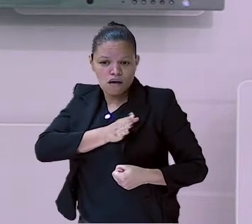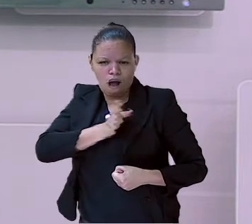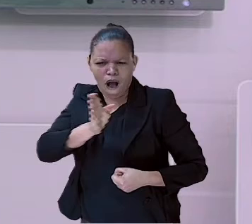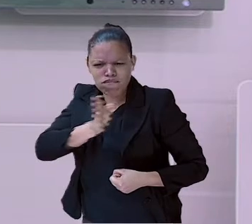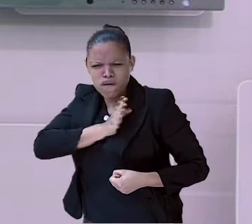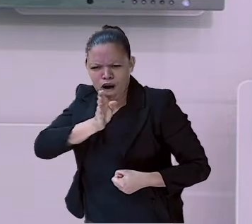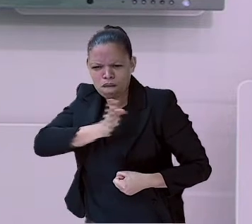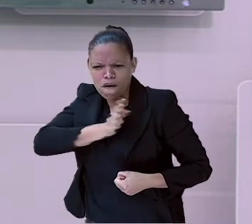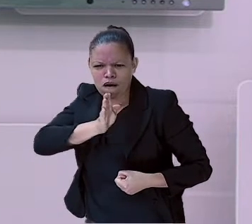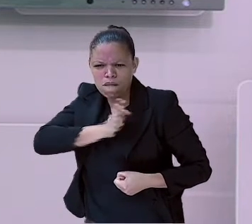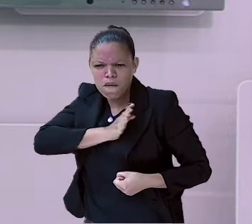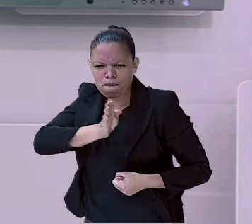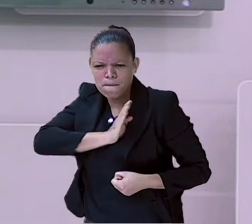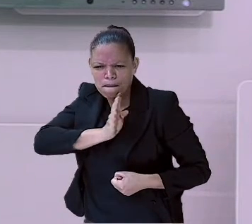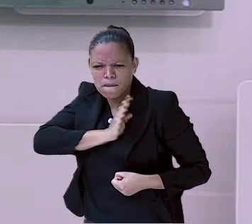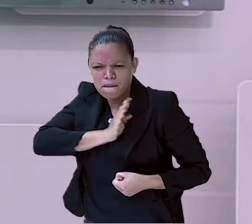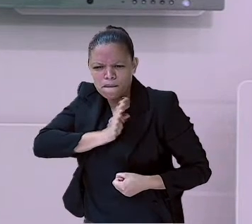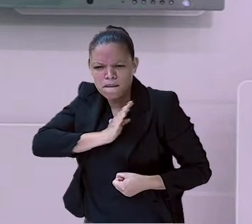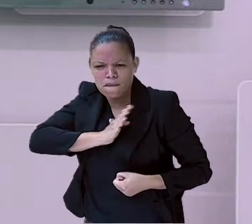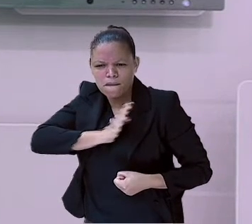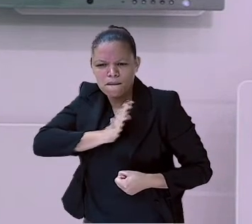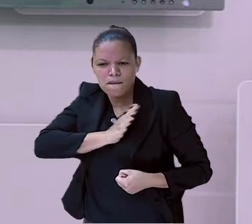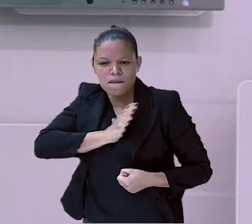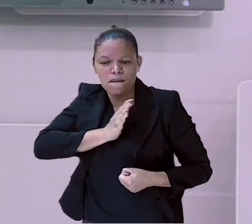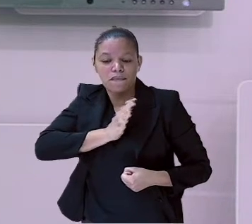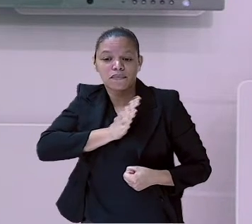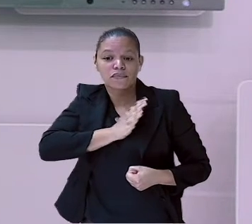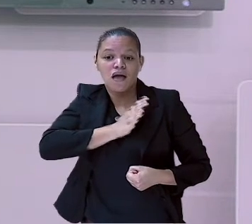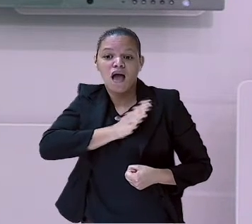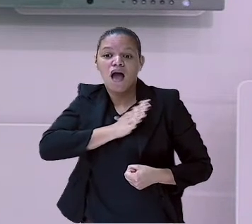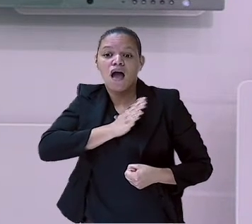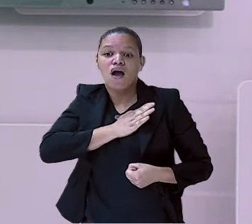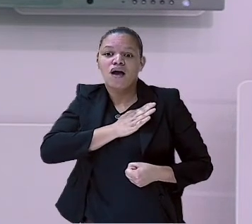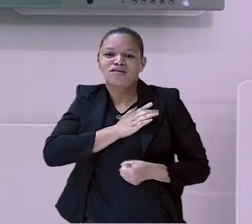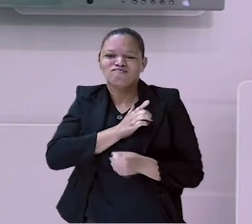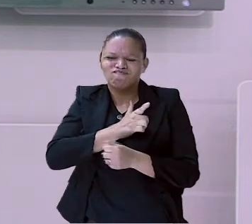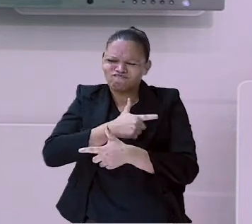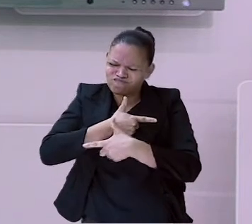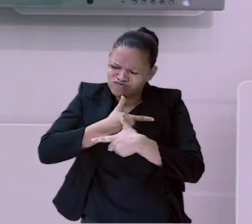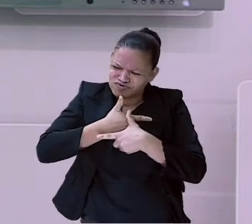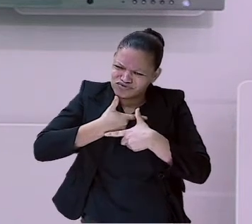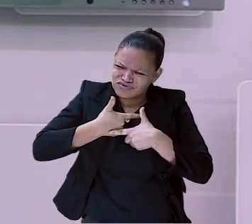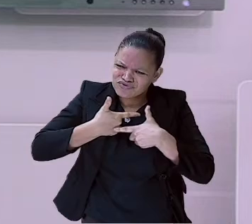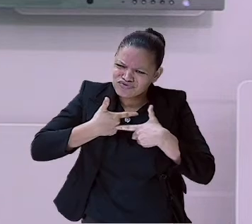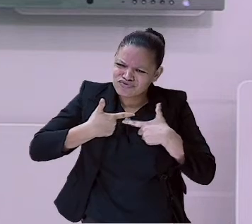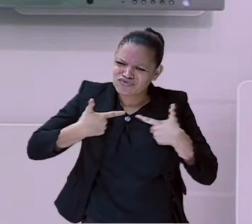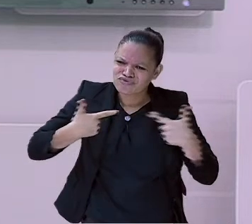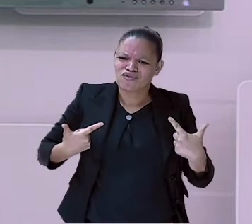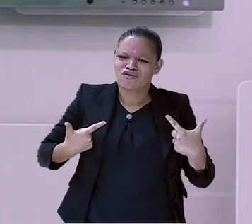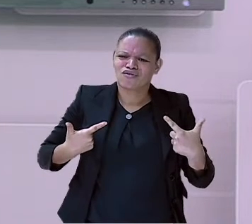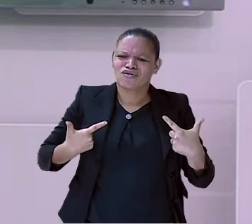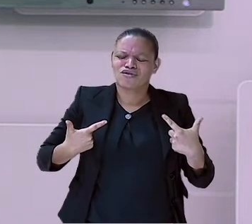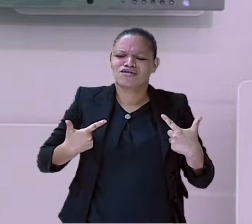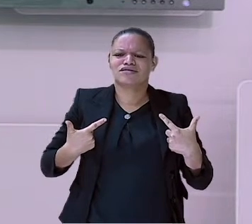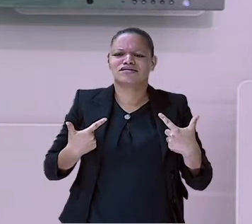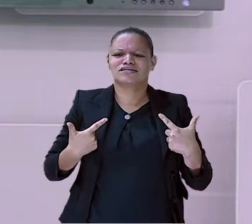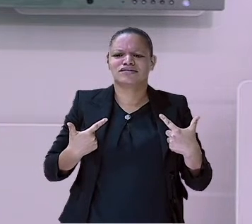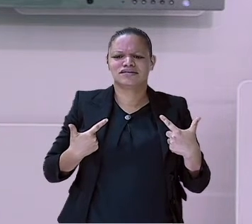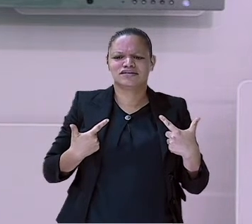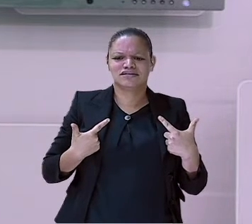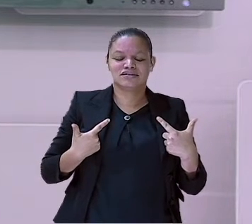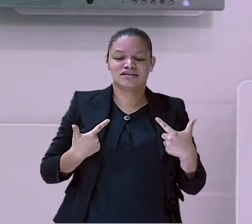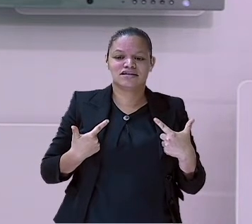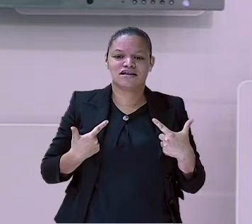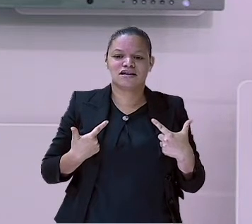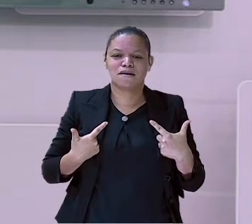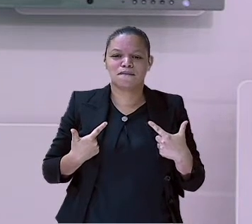E aí você começa a fazer muita pressão. O coração ele se esforça, é uma força a mais que ele